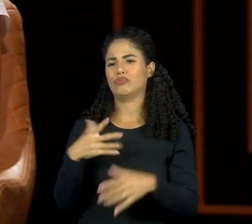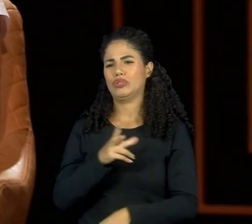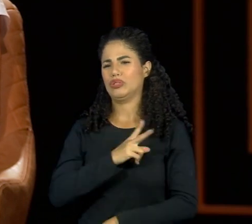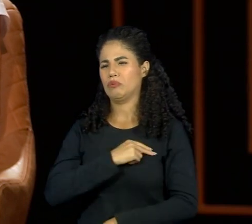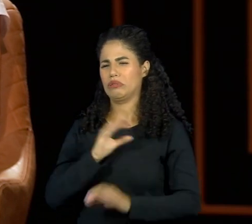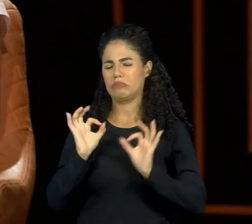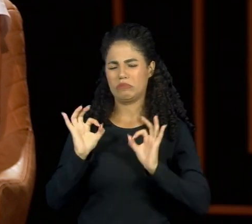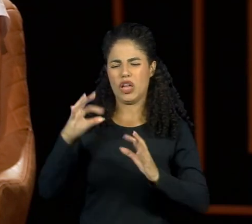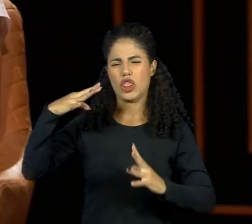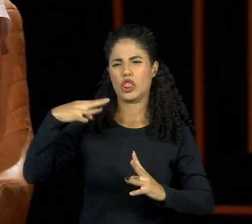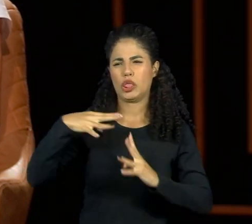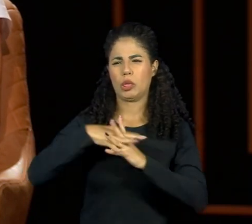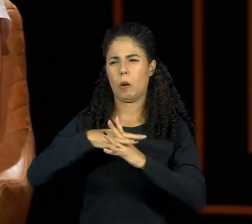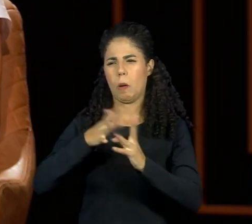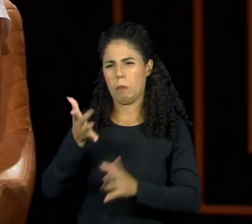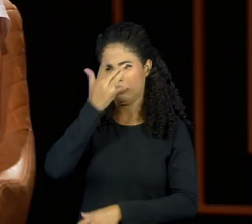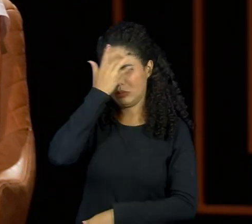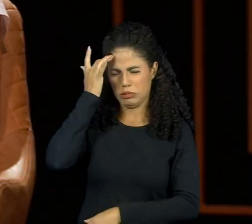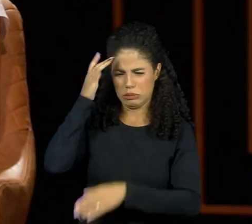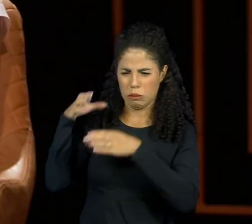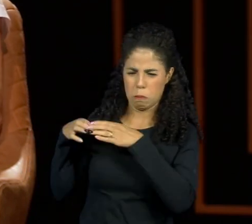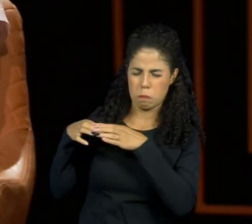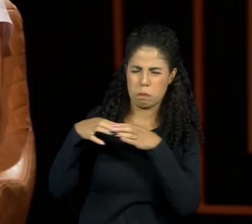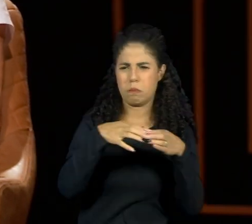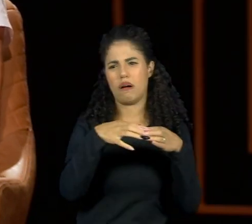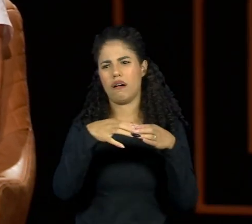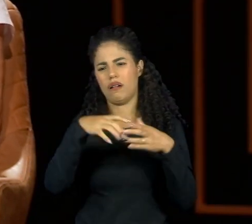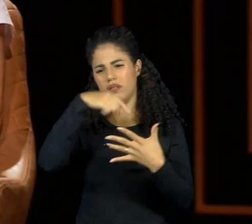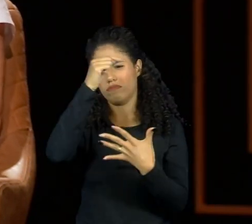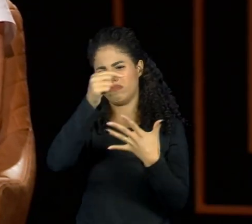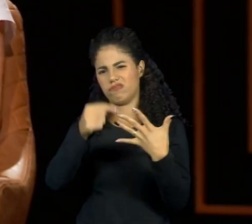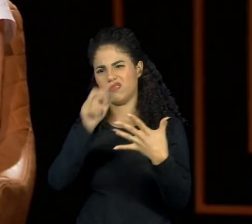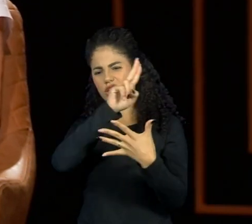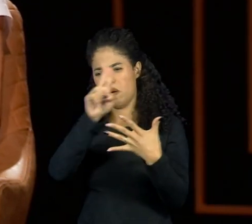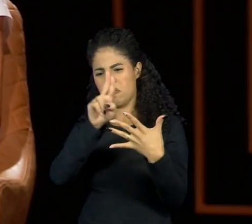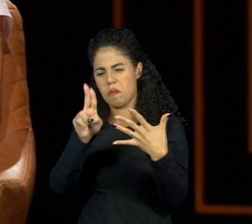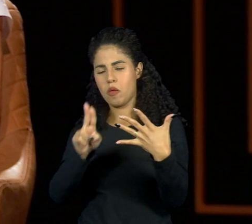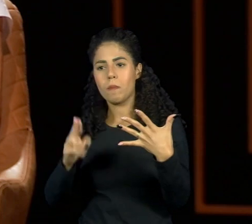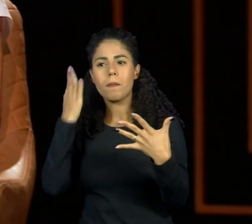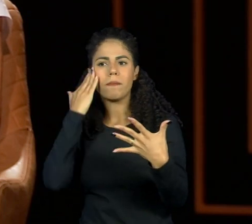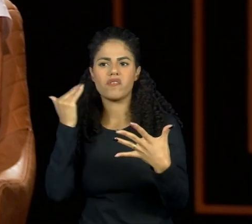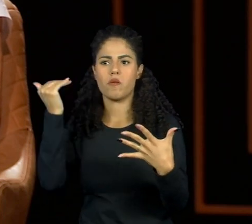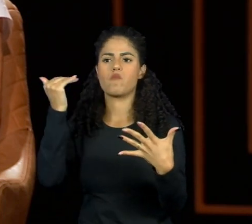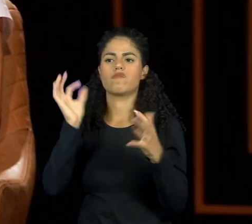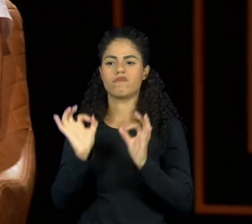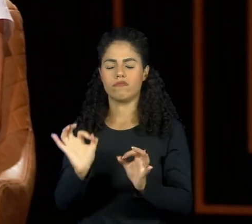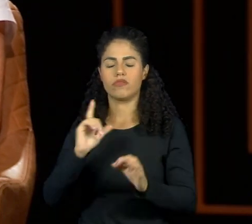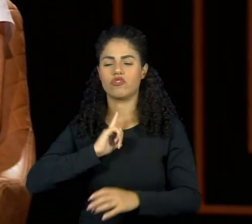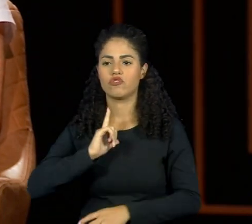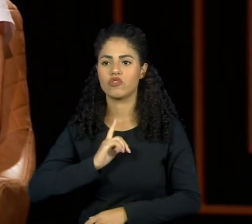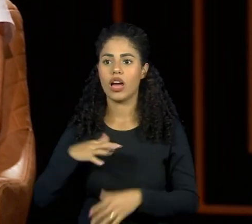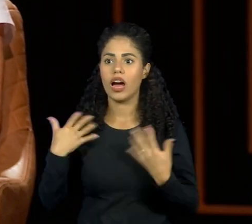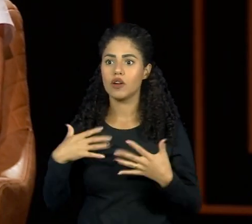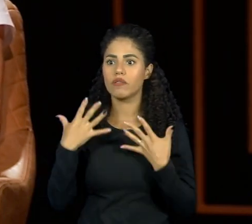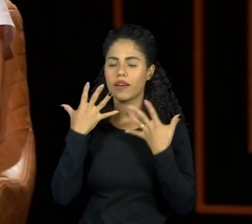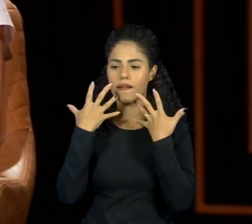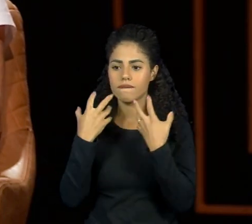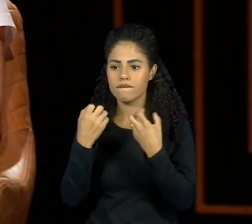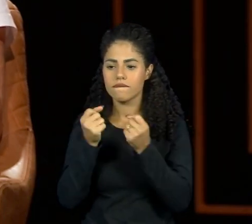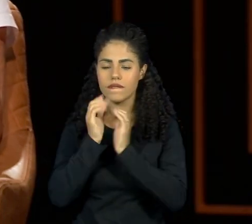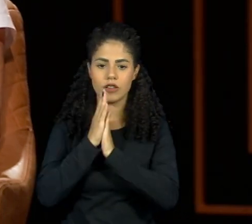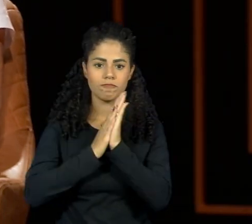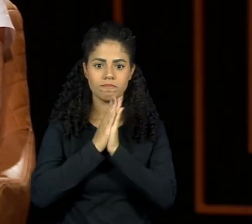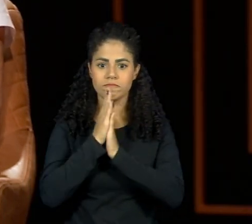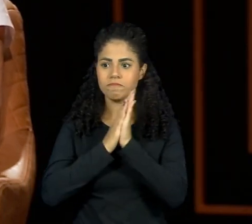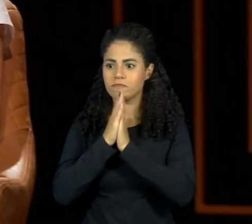pesada. Era Zanoni Ferriti. Aos poucos eu vou lembrando um pouco, né? Então, aí eu fiquei fascinada. Foi aí que eu